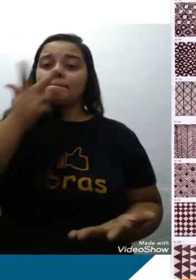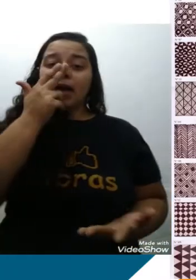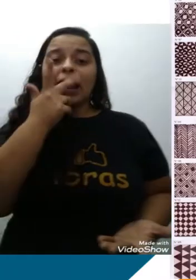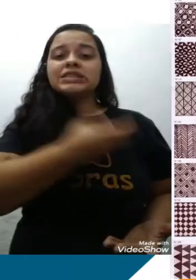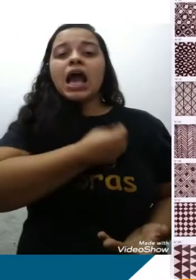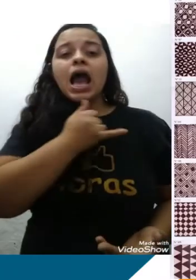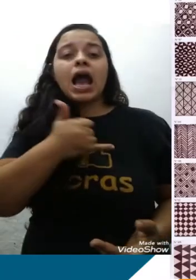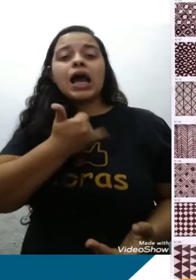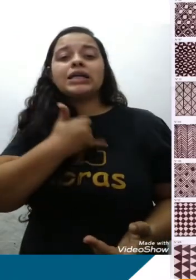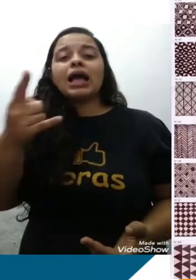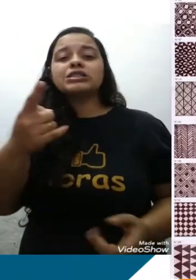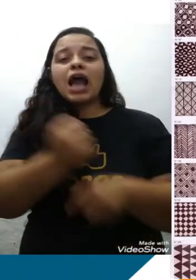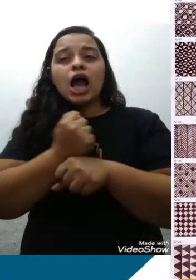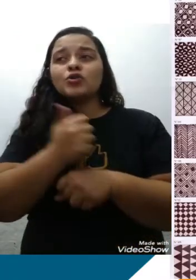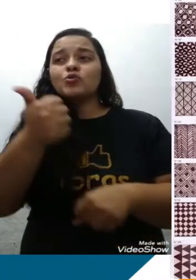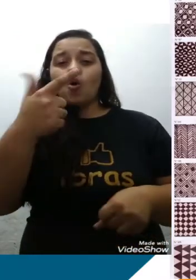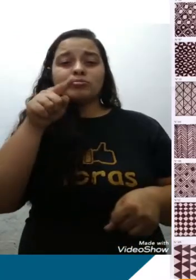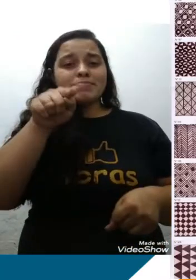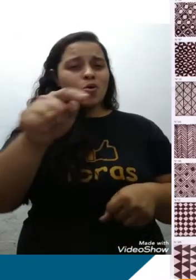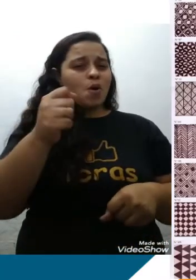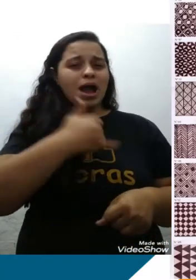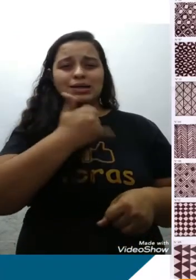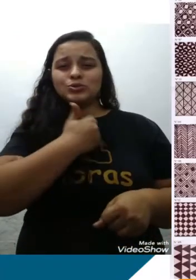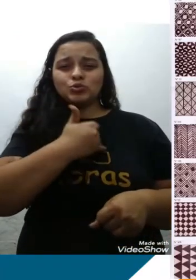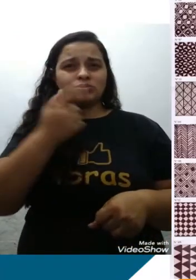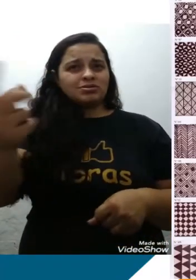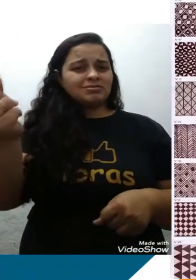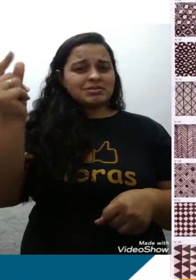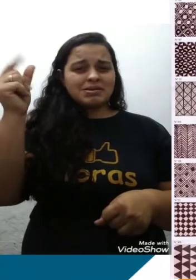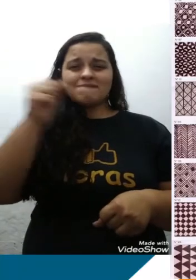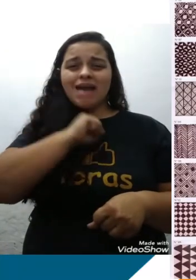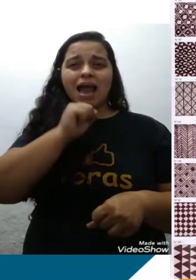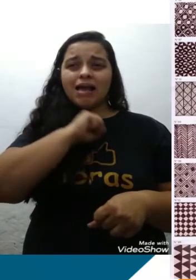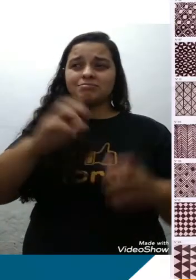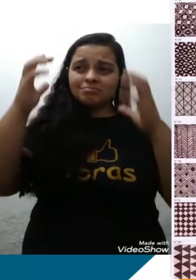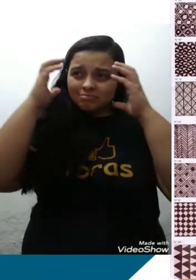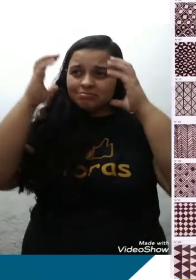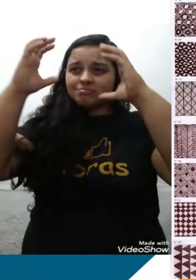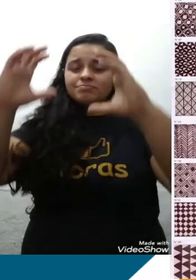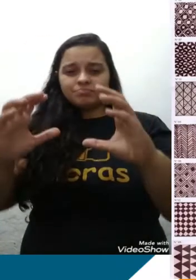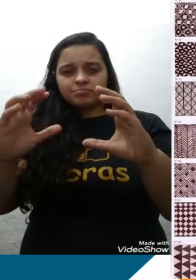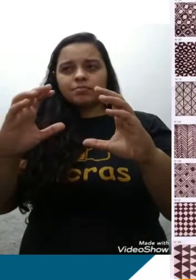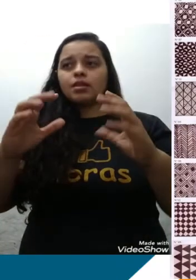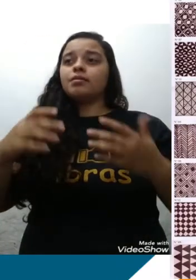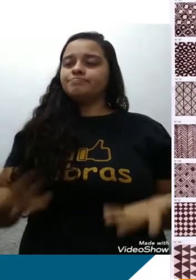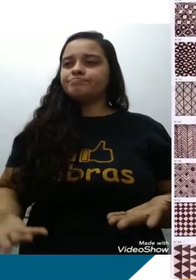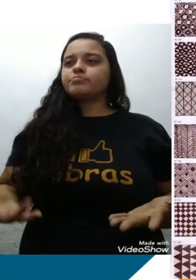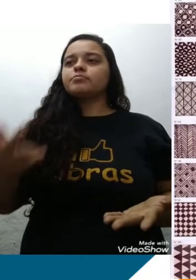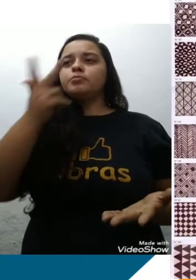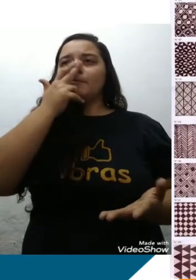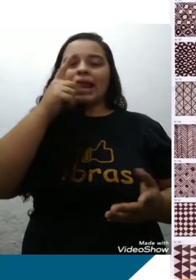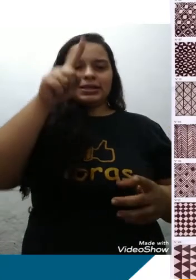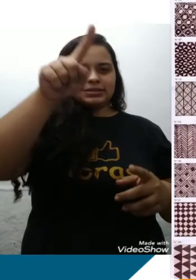que ele data de 12 mil anos, ou seja, isso criou uma questão, porque a primeira teoria do Estreito de Bering era uma datação de 13 mil.